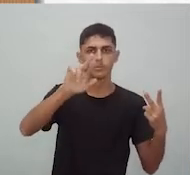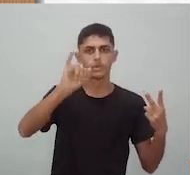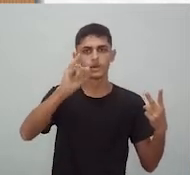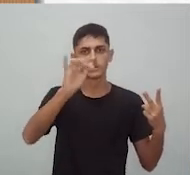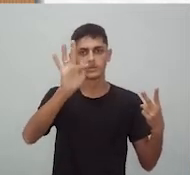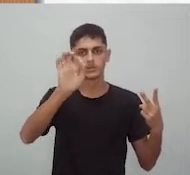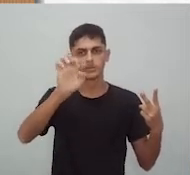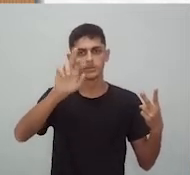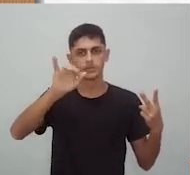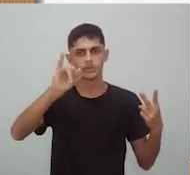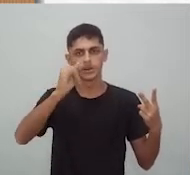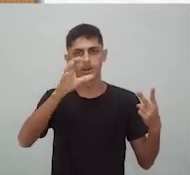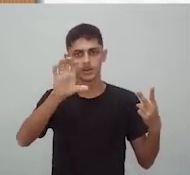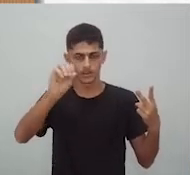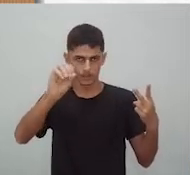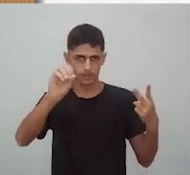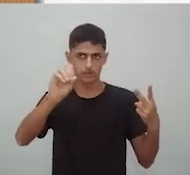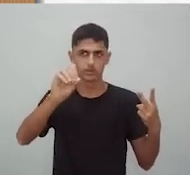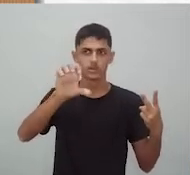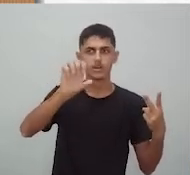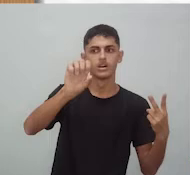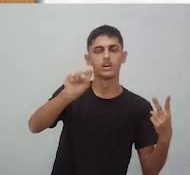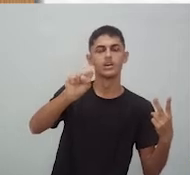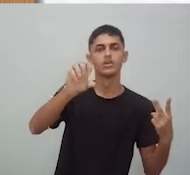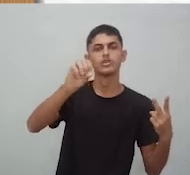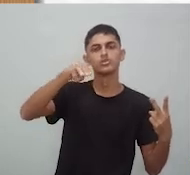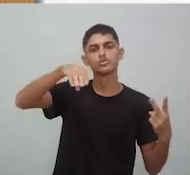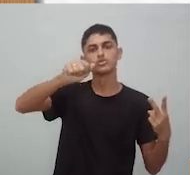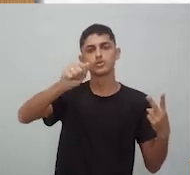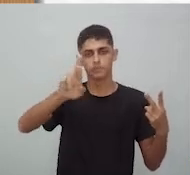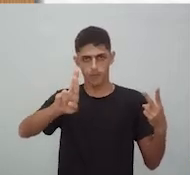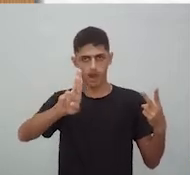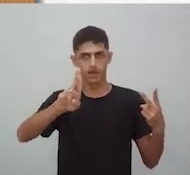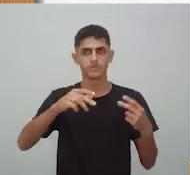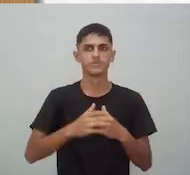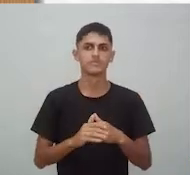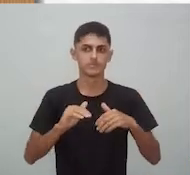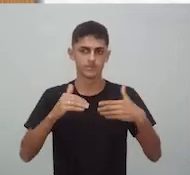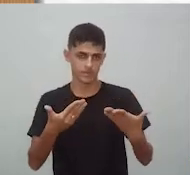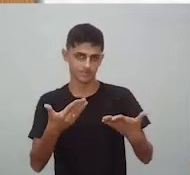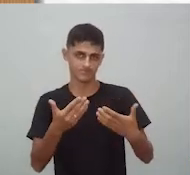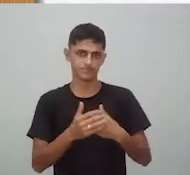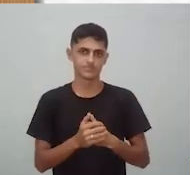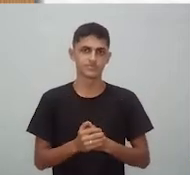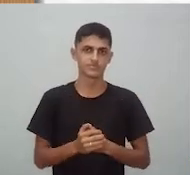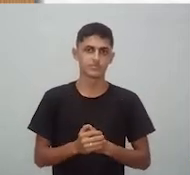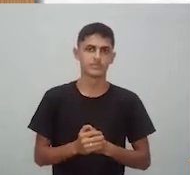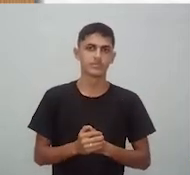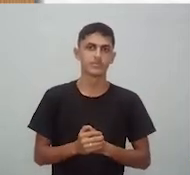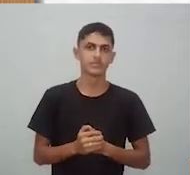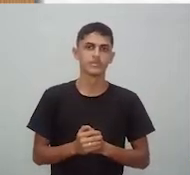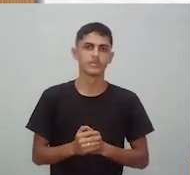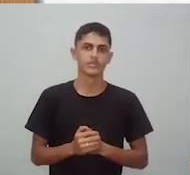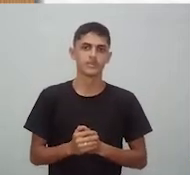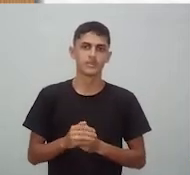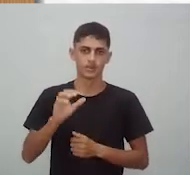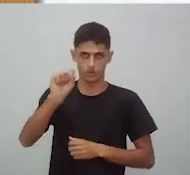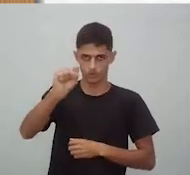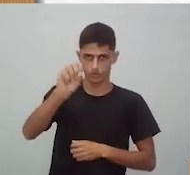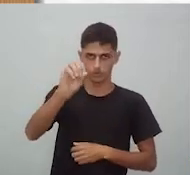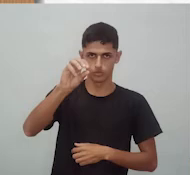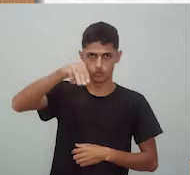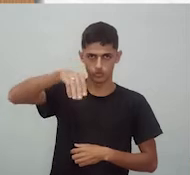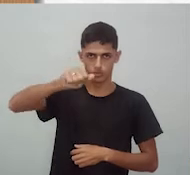periférico somático. Vamos ver a diferença dos dois. Então, o nosso sistema nervoso somático, ele